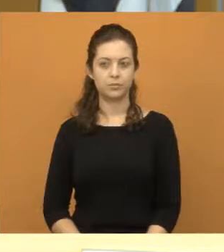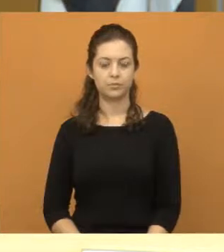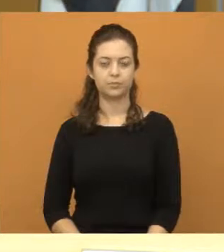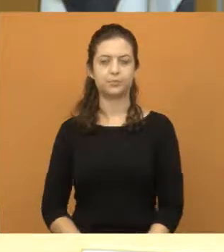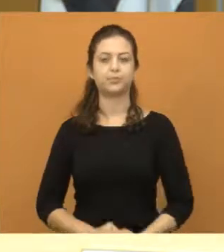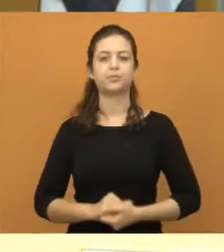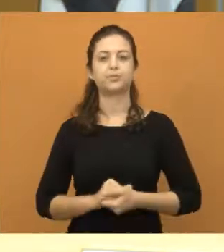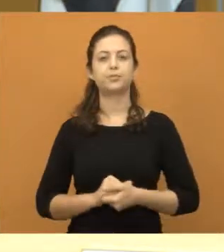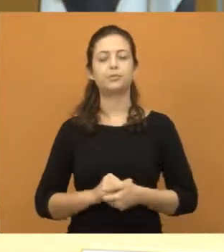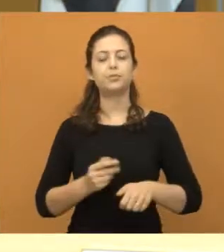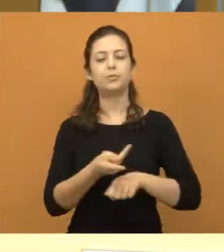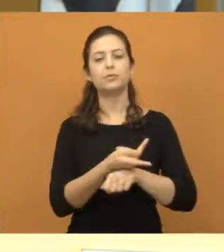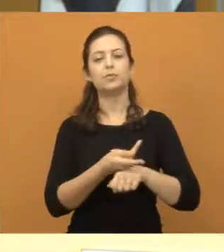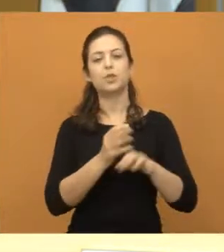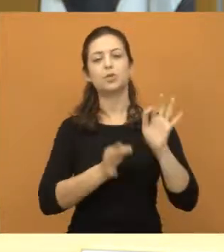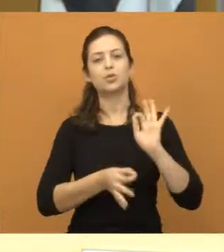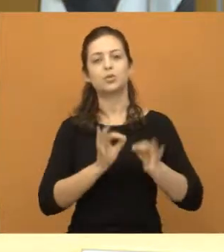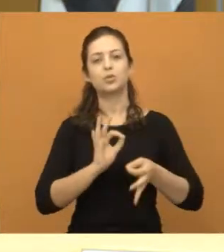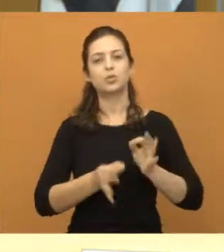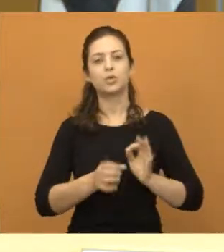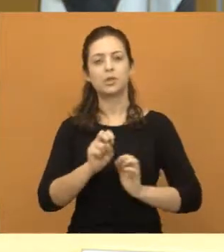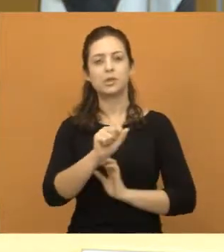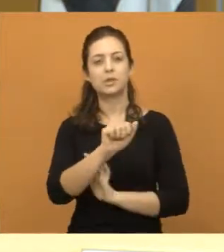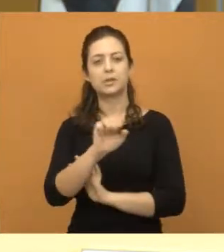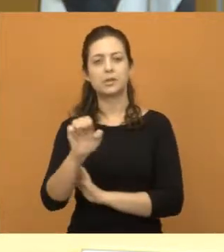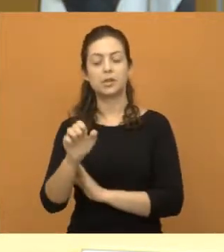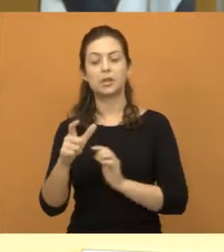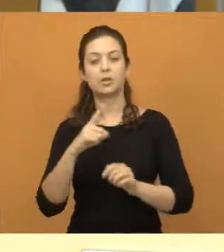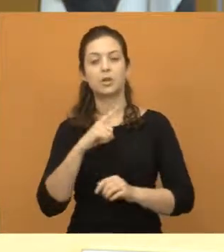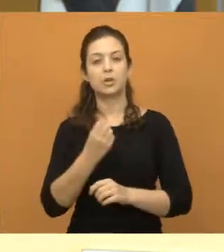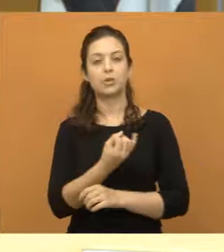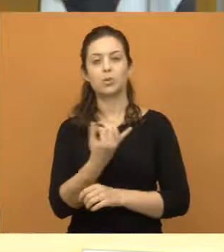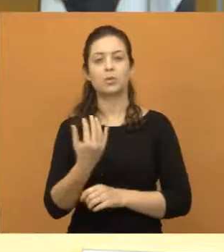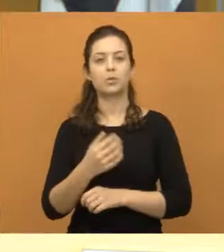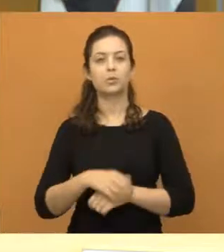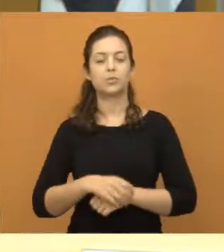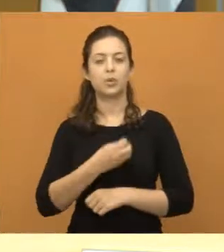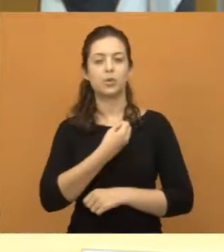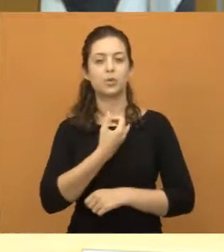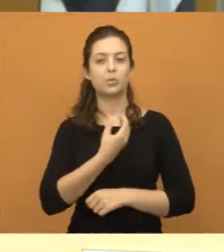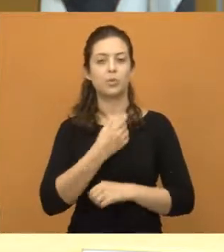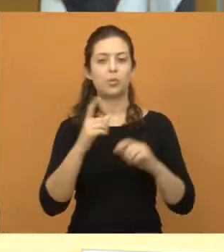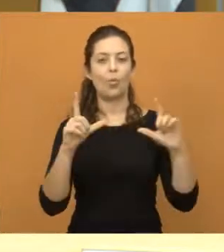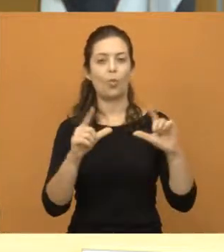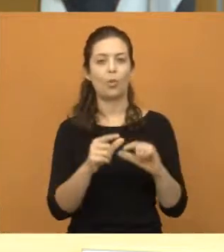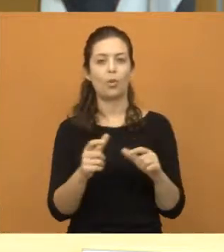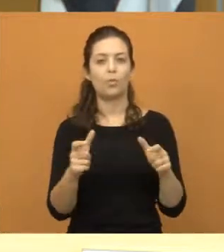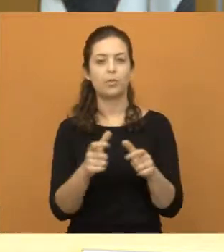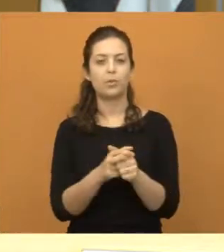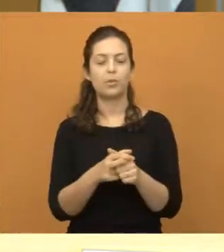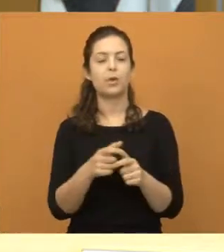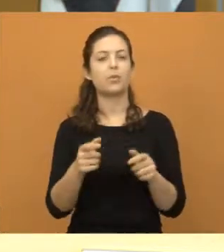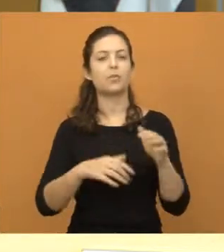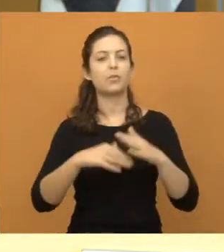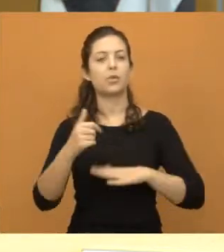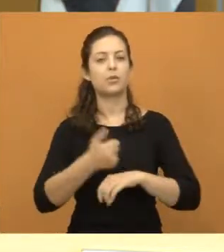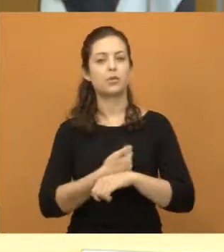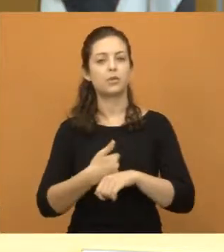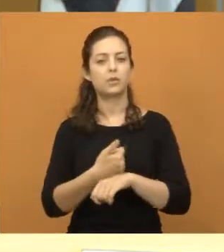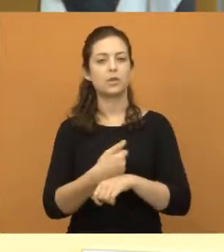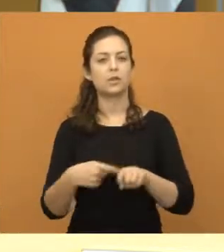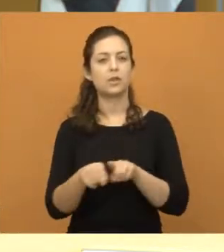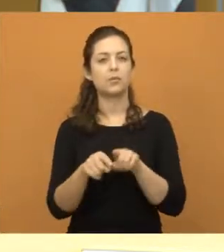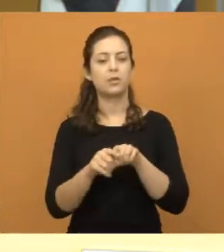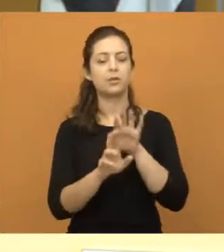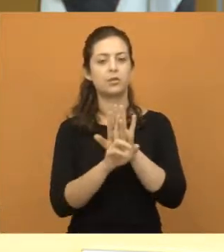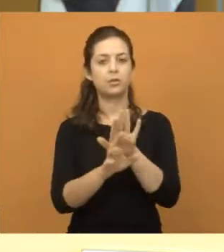A Procuradoria Jurídica do SAAI, que conta hoje com um número exíguo de profissionais, além da